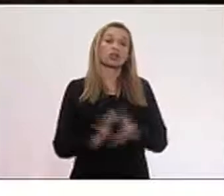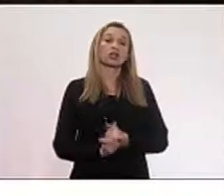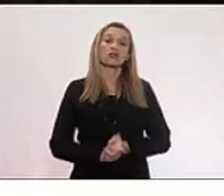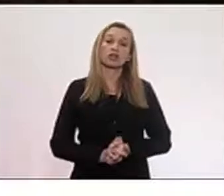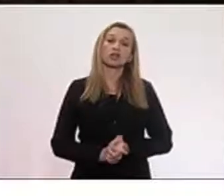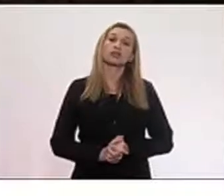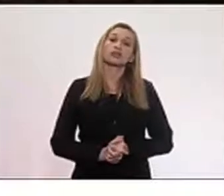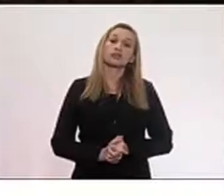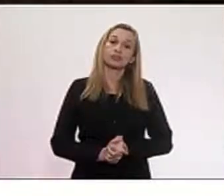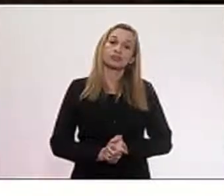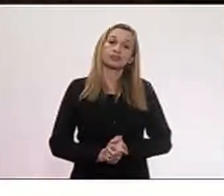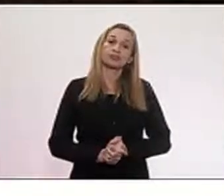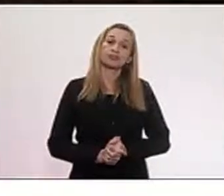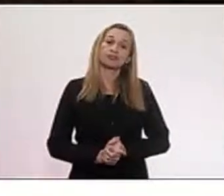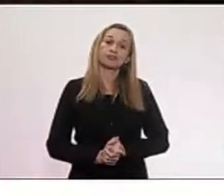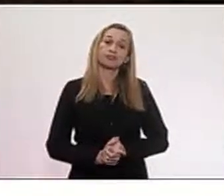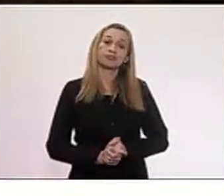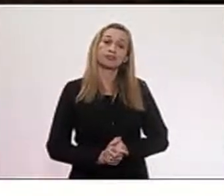democraticamente